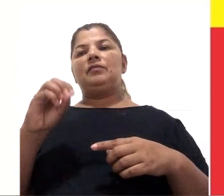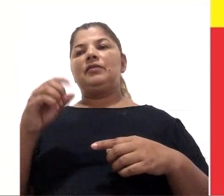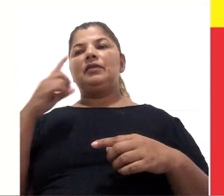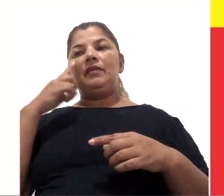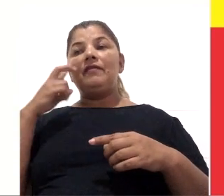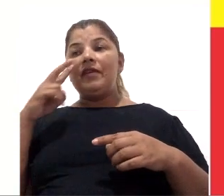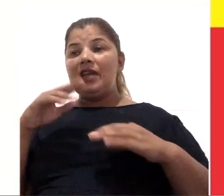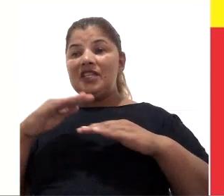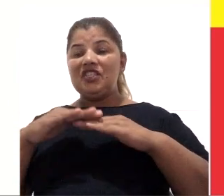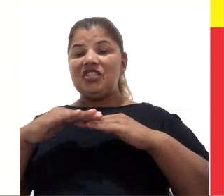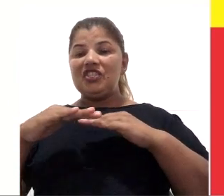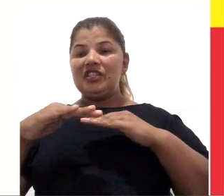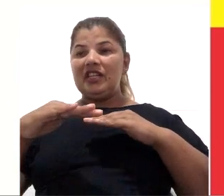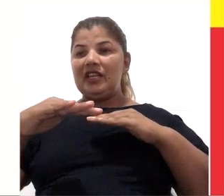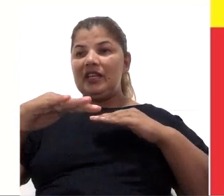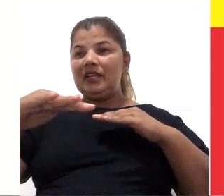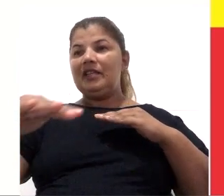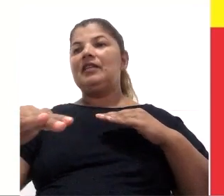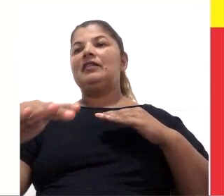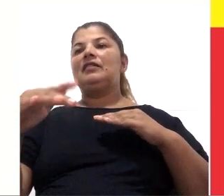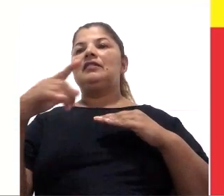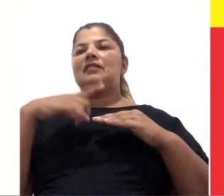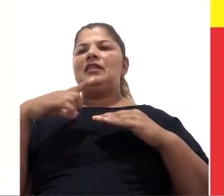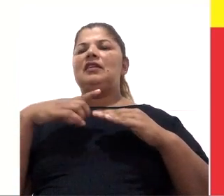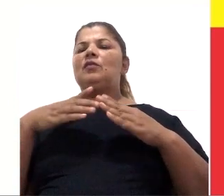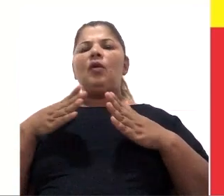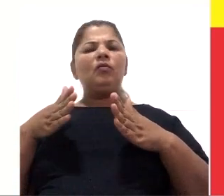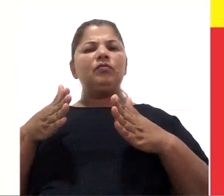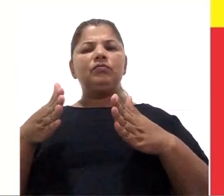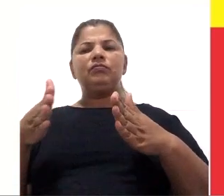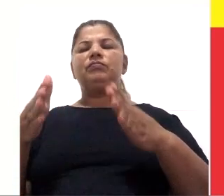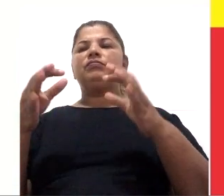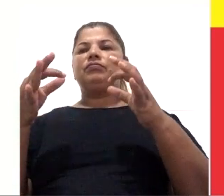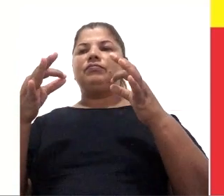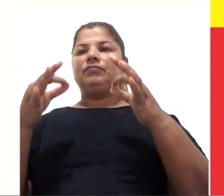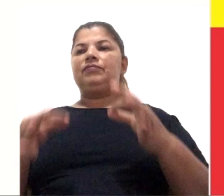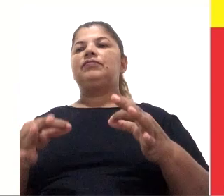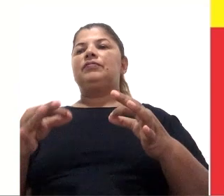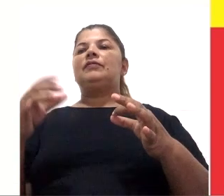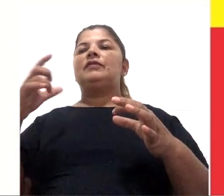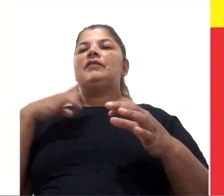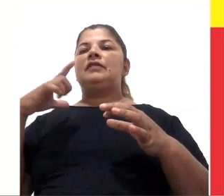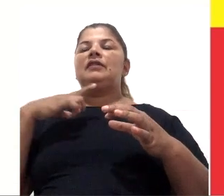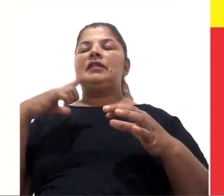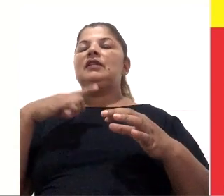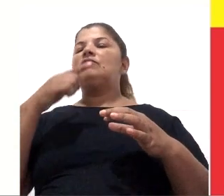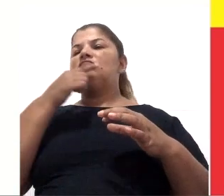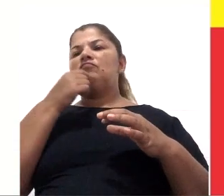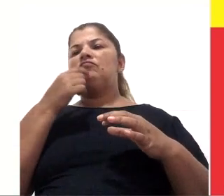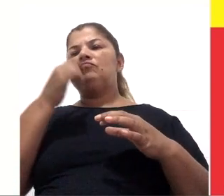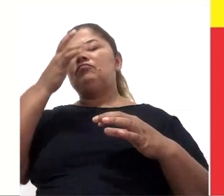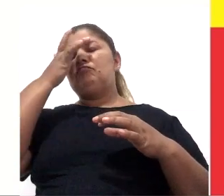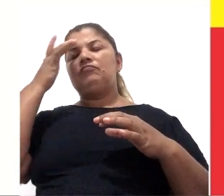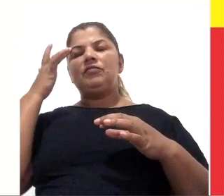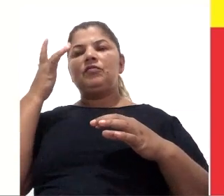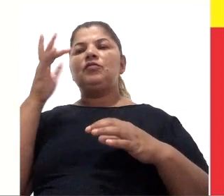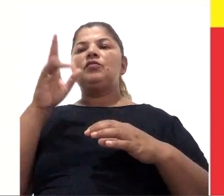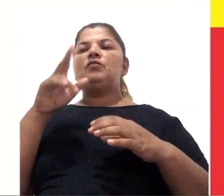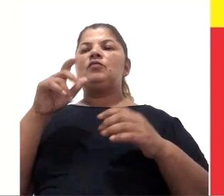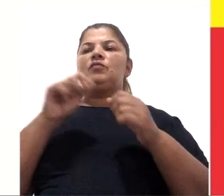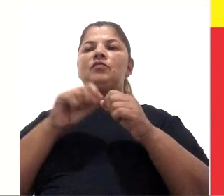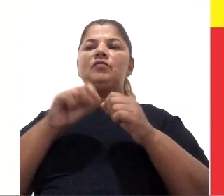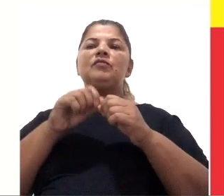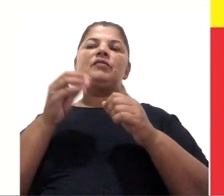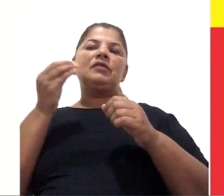está numa esteira, vocês veem que os carros eles estão totalmente alinhados, tá? Existe também um contingente humano aí, né?